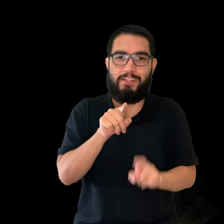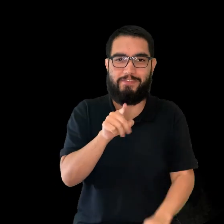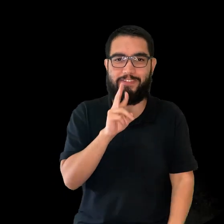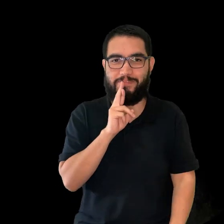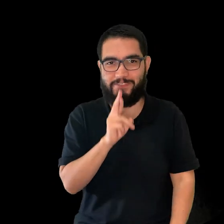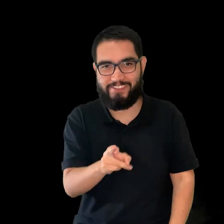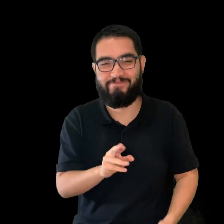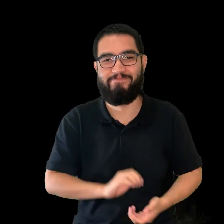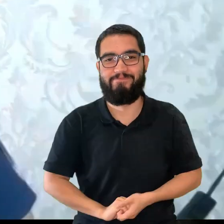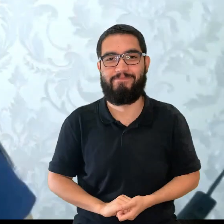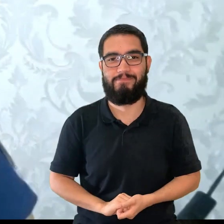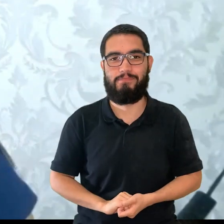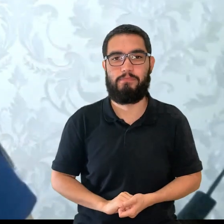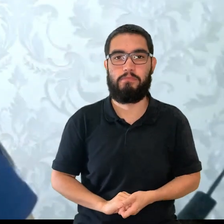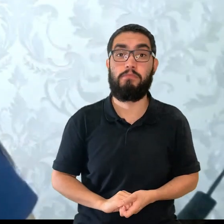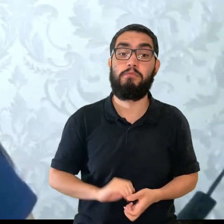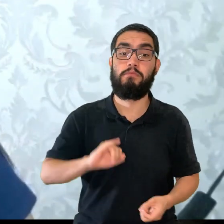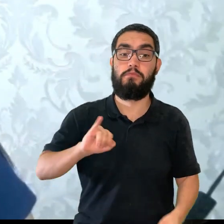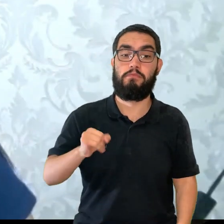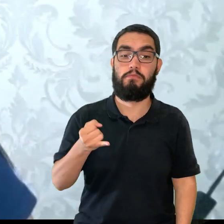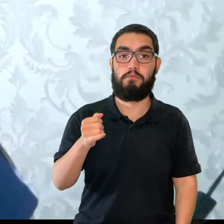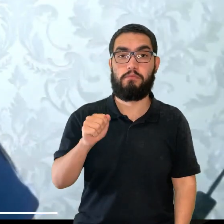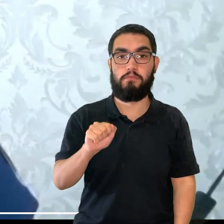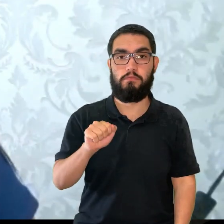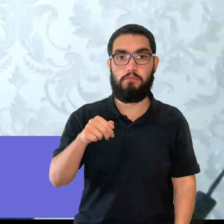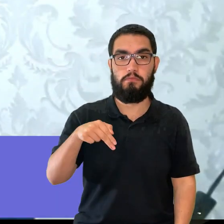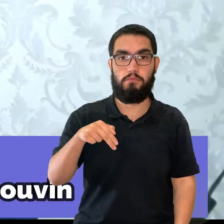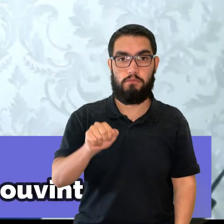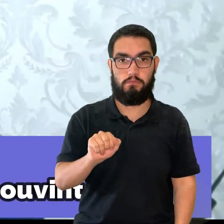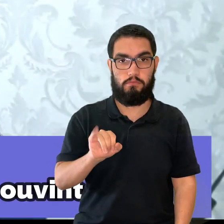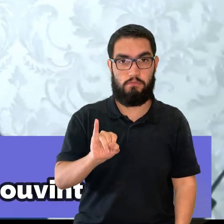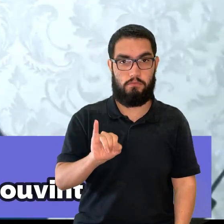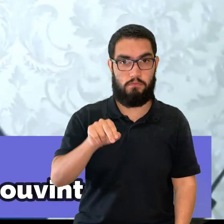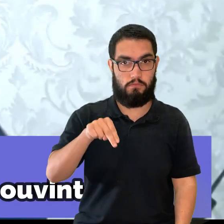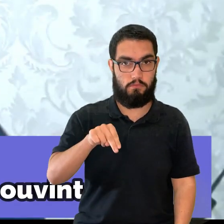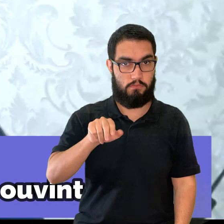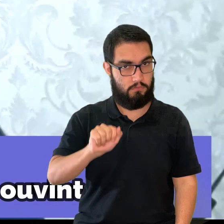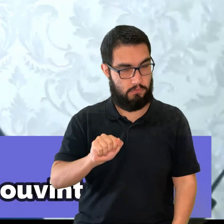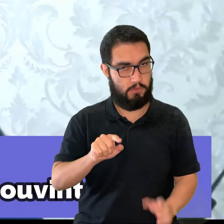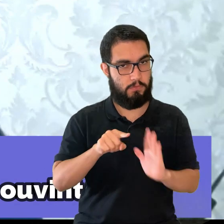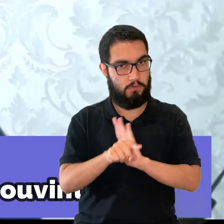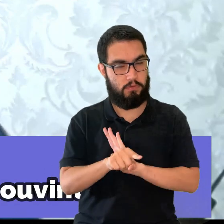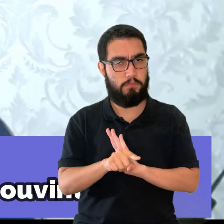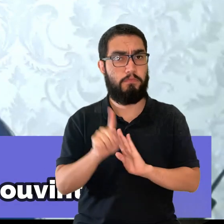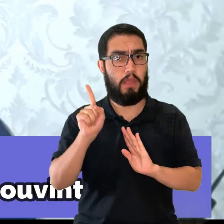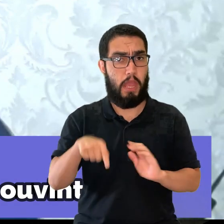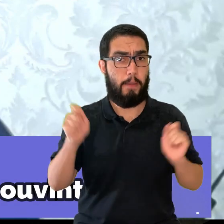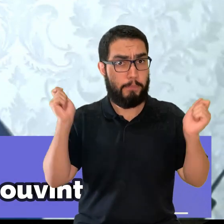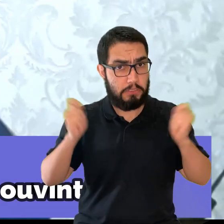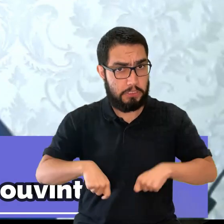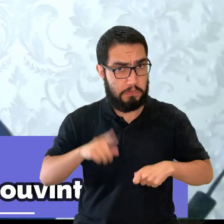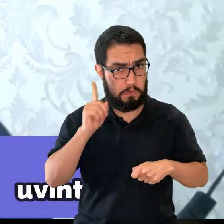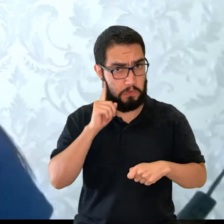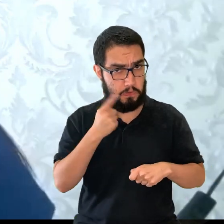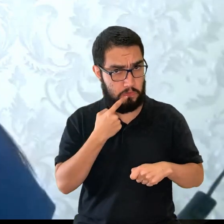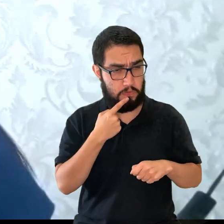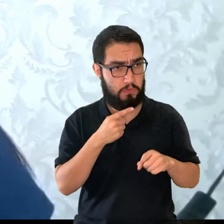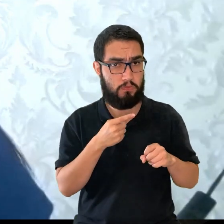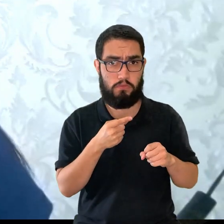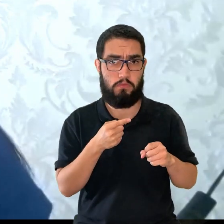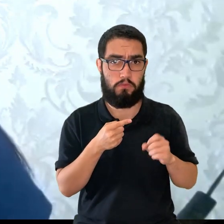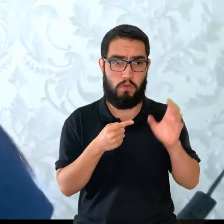ter respondido a sua dúvida. A Janaína Silva. É possível um surdo dar aula para ouvintes? Não somente é